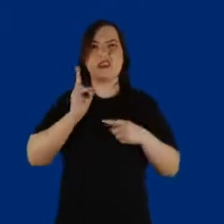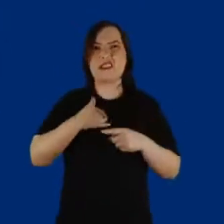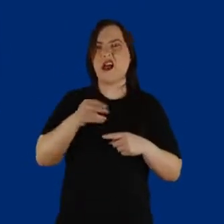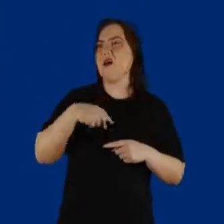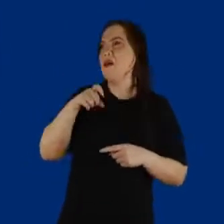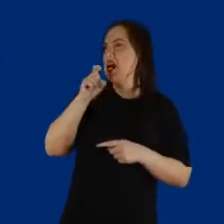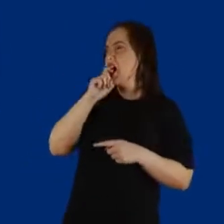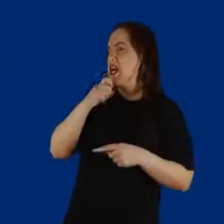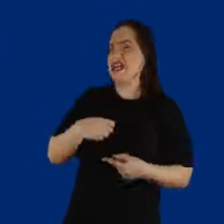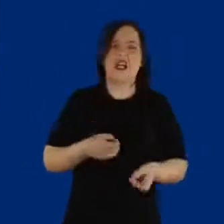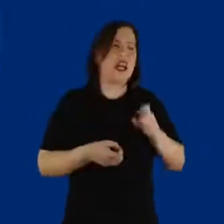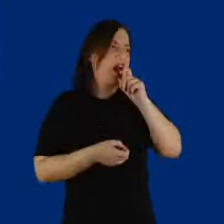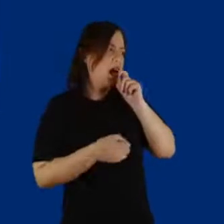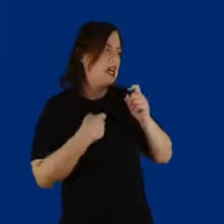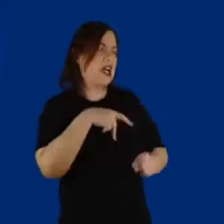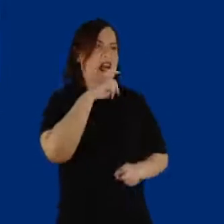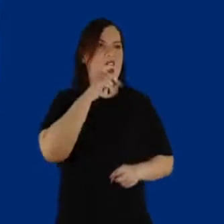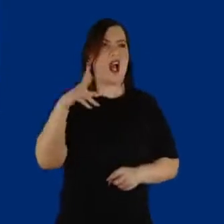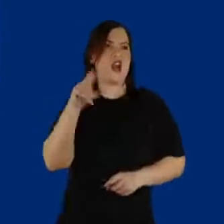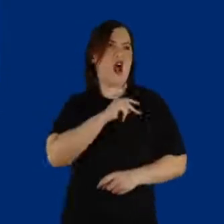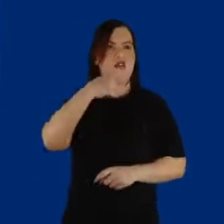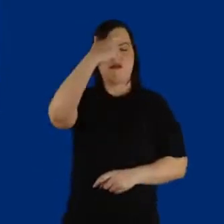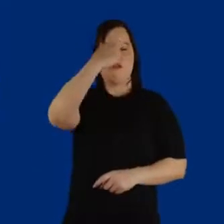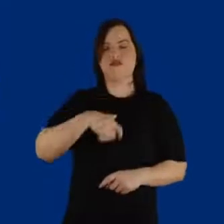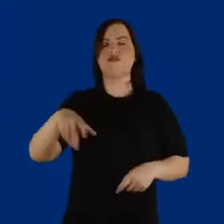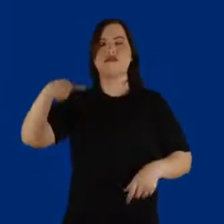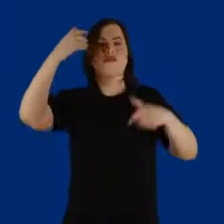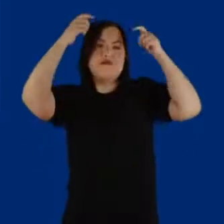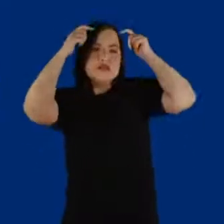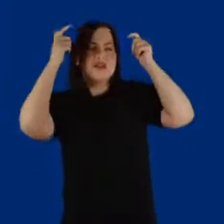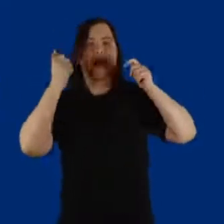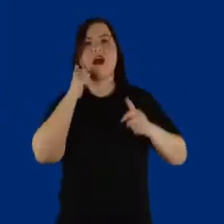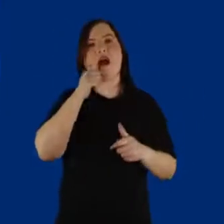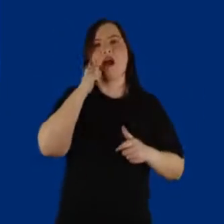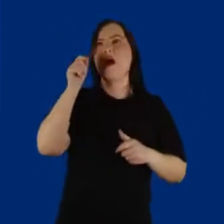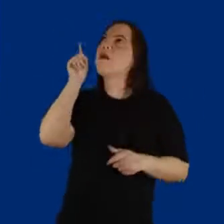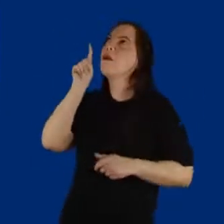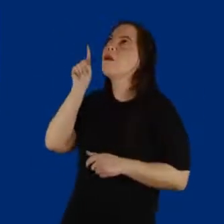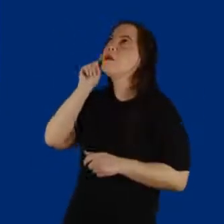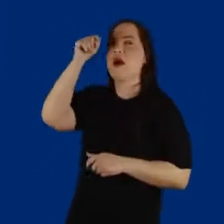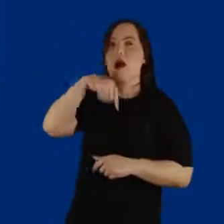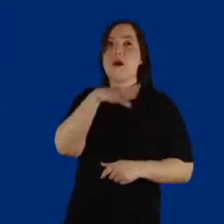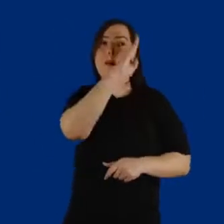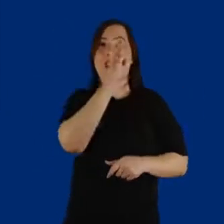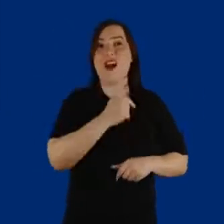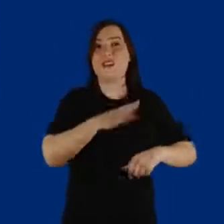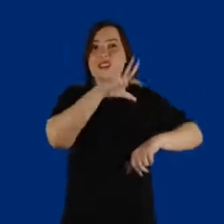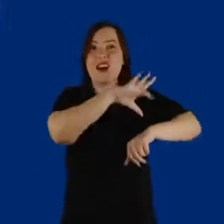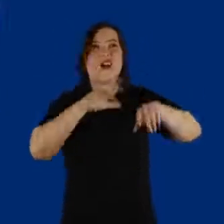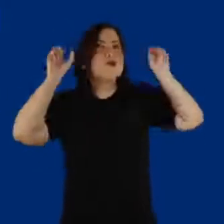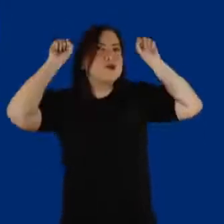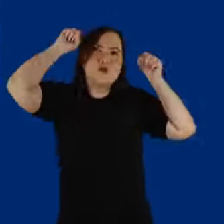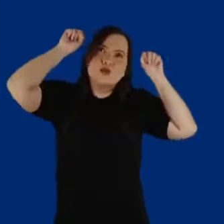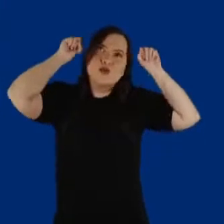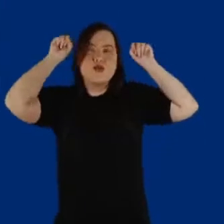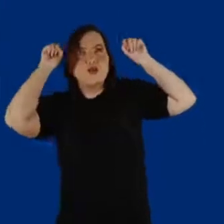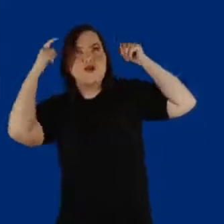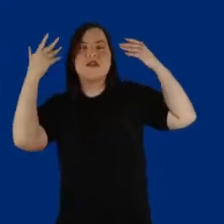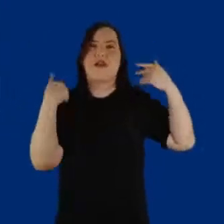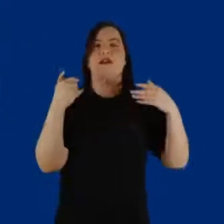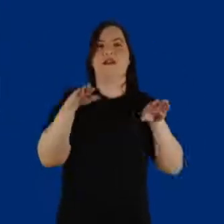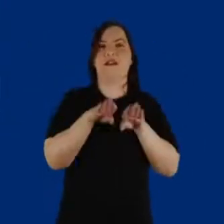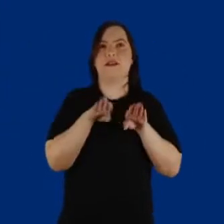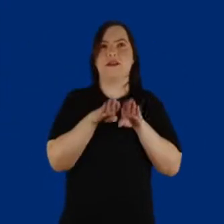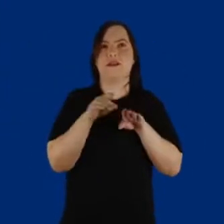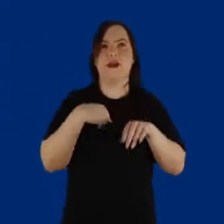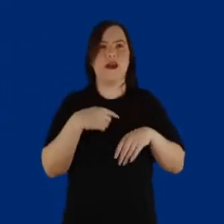né? Achando que quer ser a rainha da Inglaterra? Foi ótima essa imagem. Porque aqui no Brasil a gente é colonizado pela Xuxa, né? Colonizado